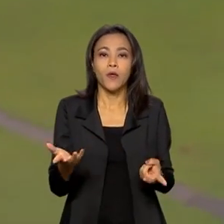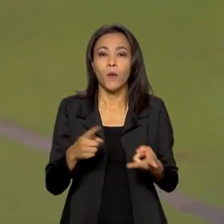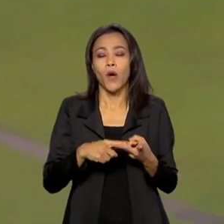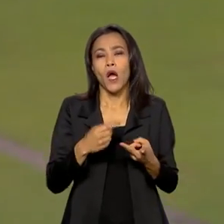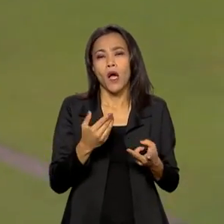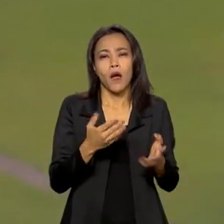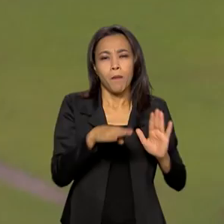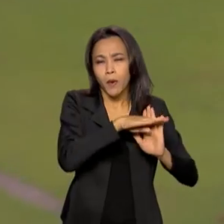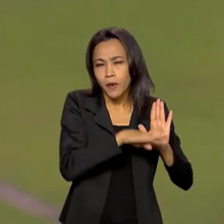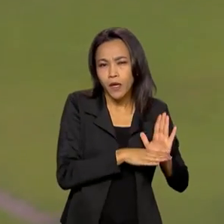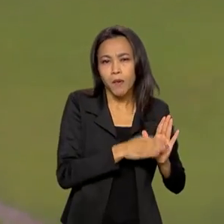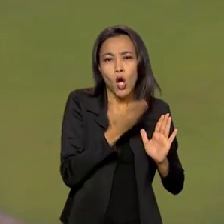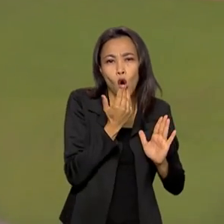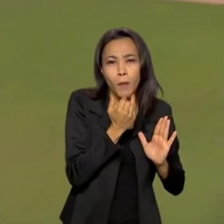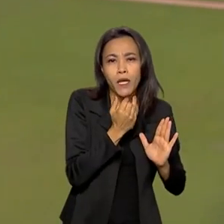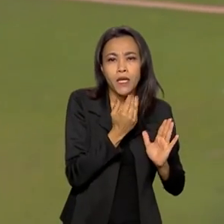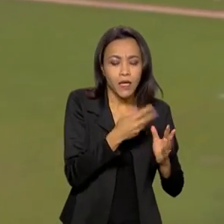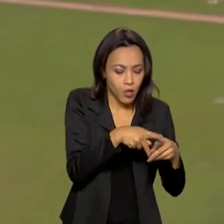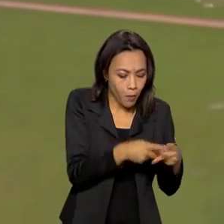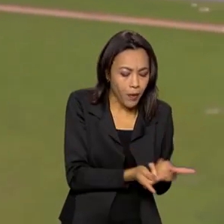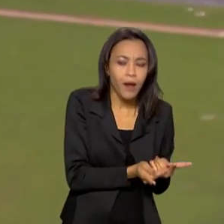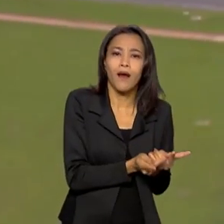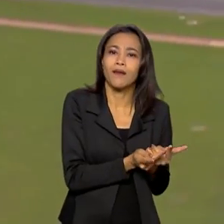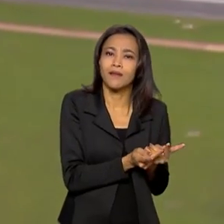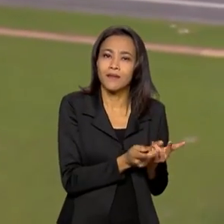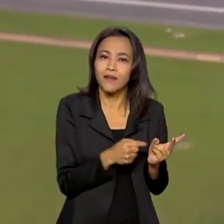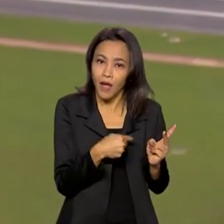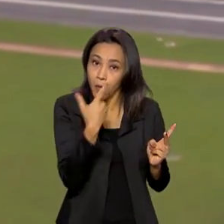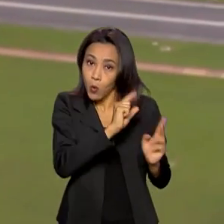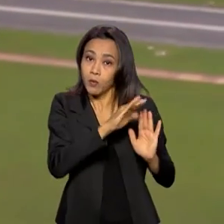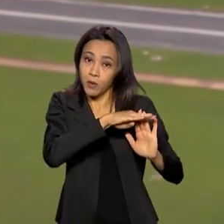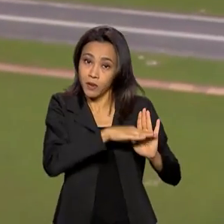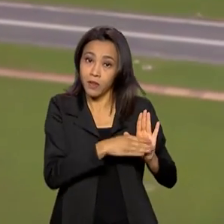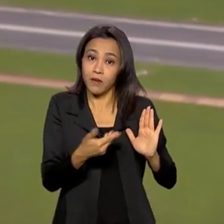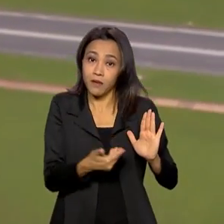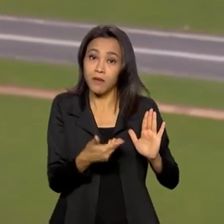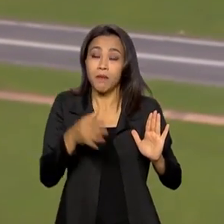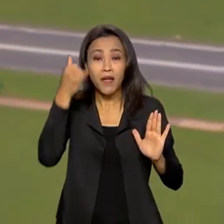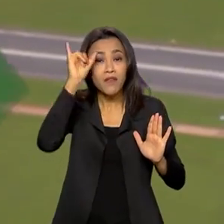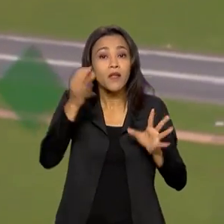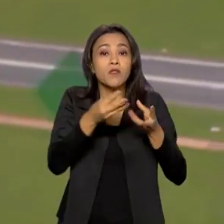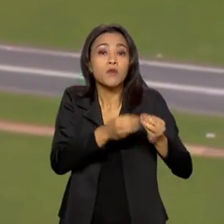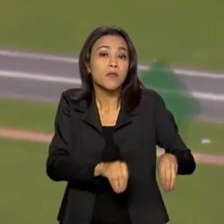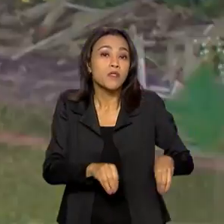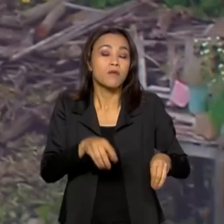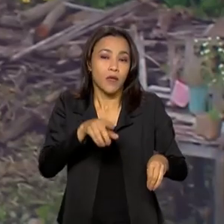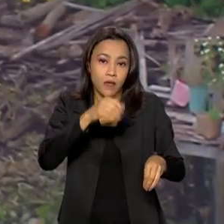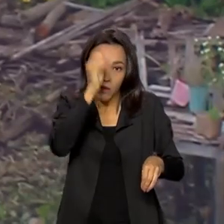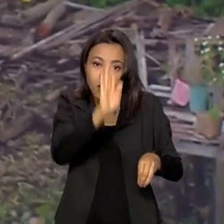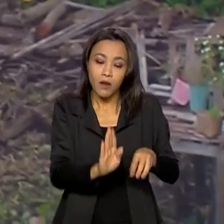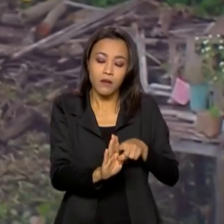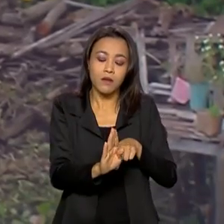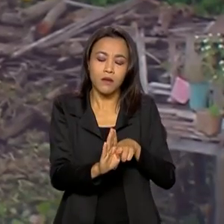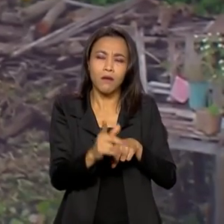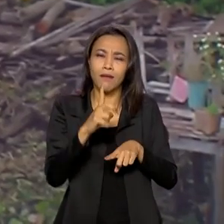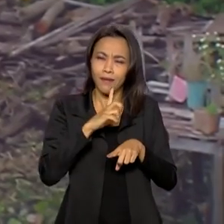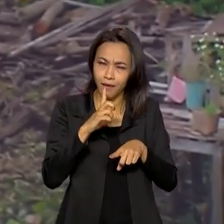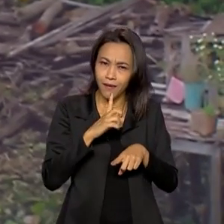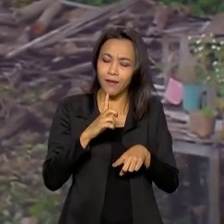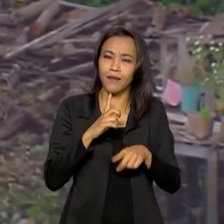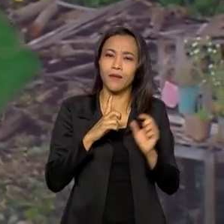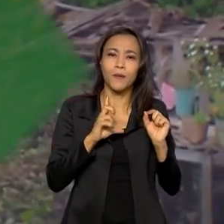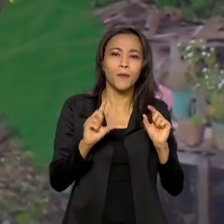prato que incentiva essa doação antes de chegarmos no desperdício vai fazer com que cada vez mais o Brasil tenha um